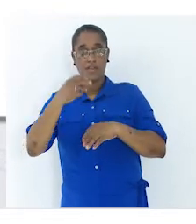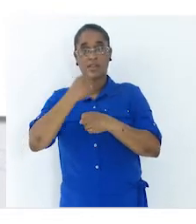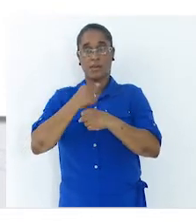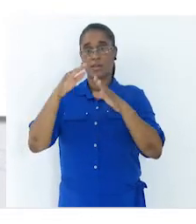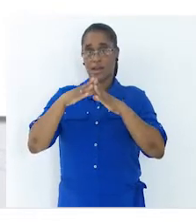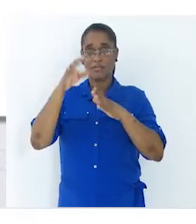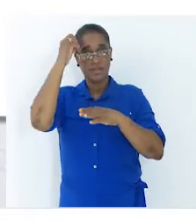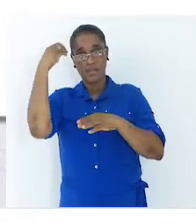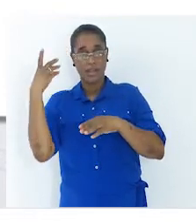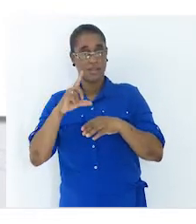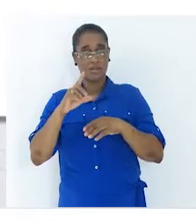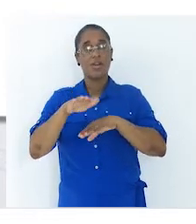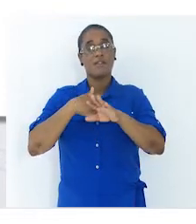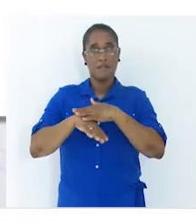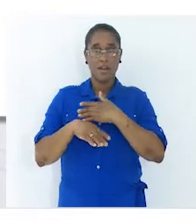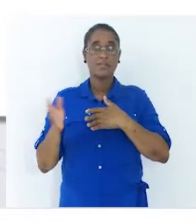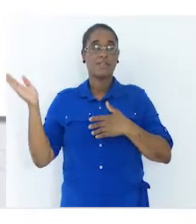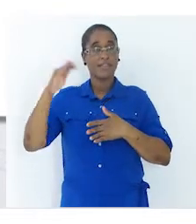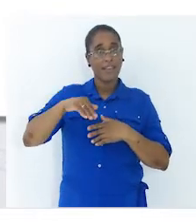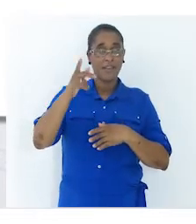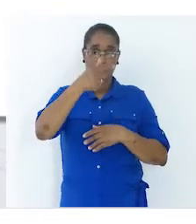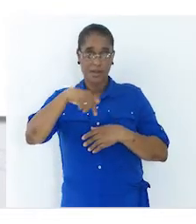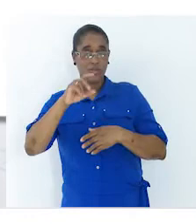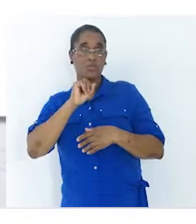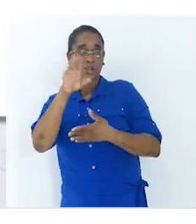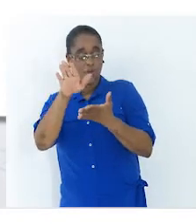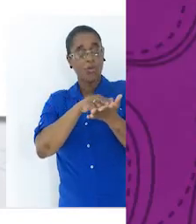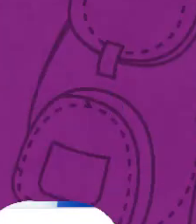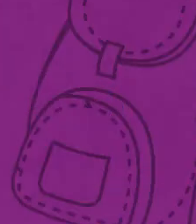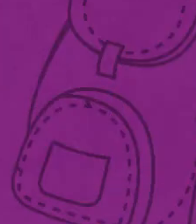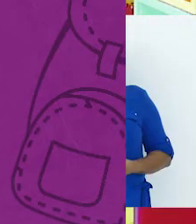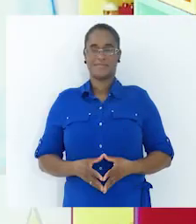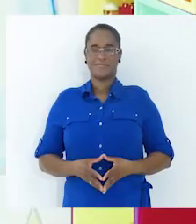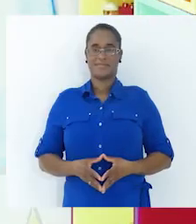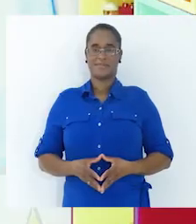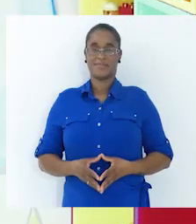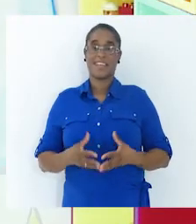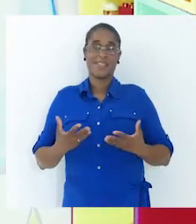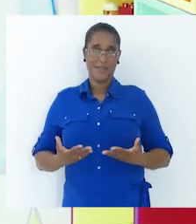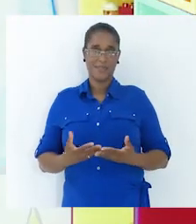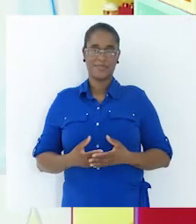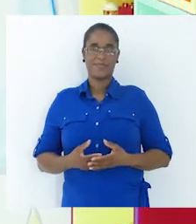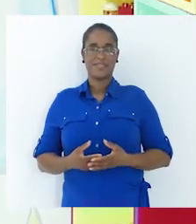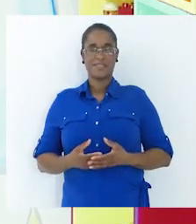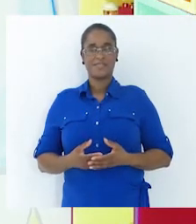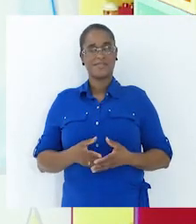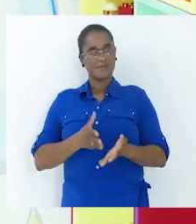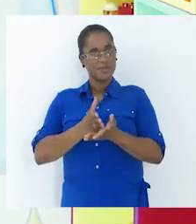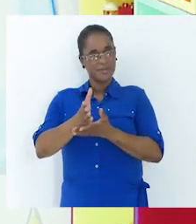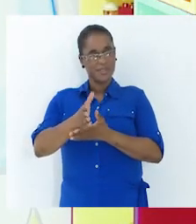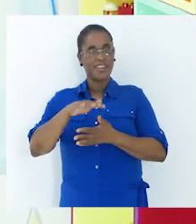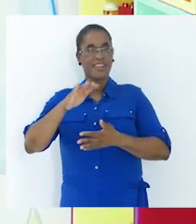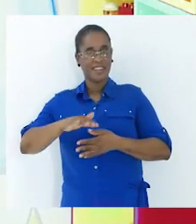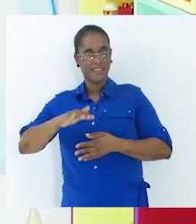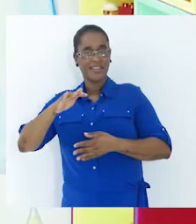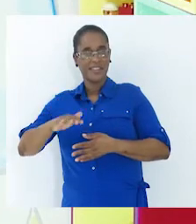esqueçam, façam e tragam para a gente poder corrigir. Então, caminhando